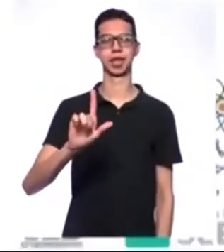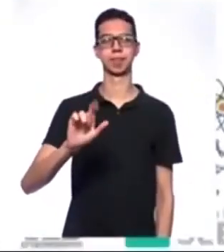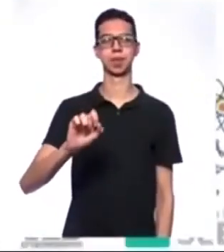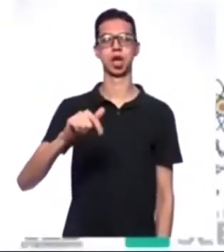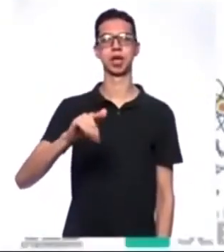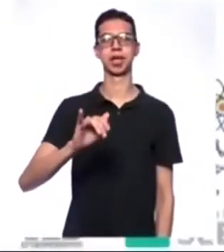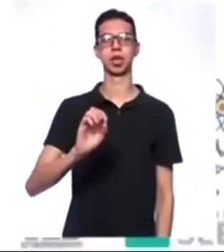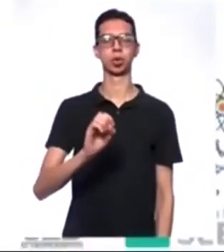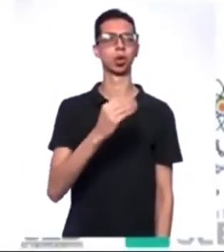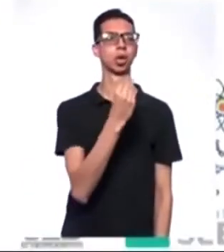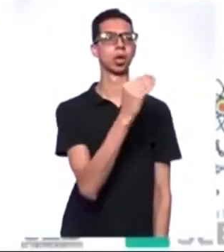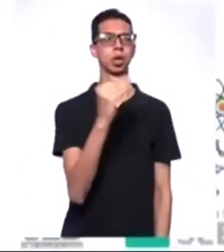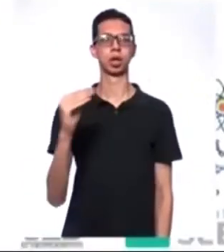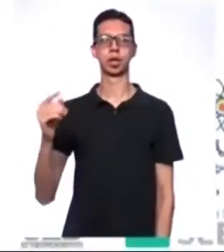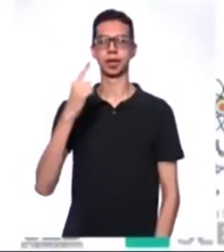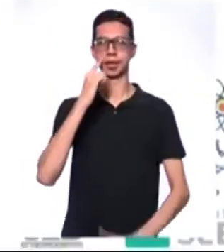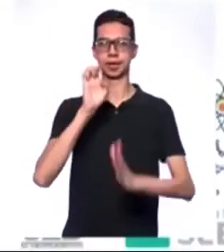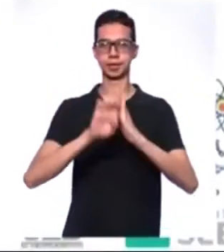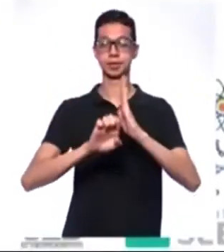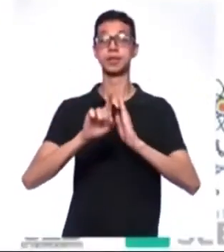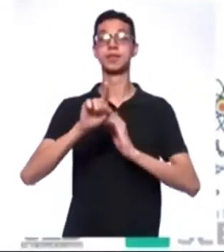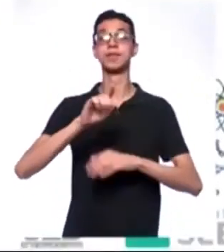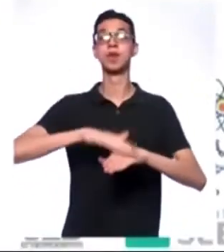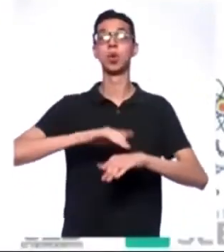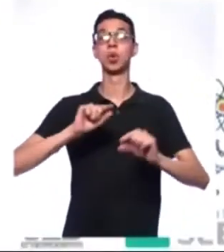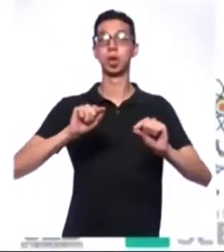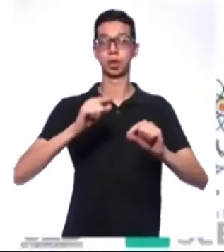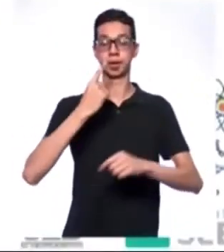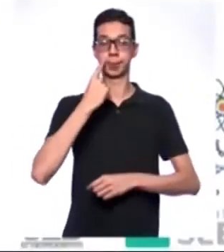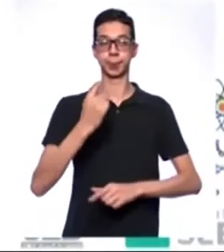no Exercício faça aí só